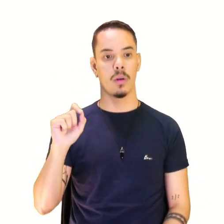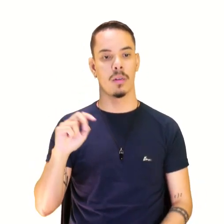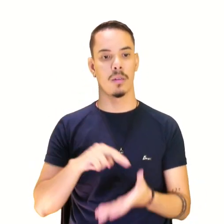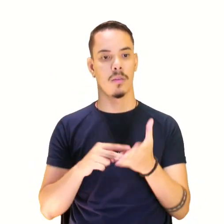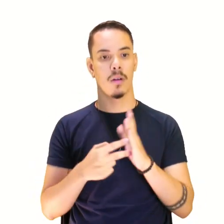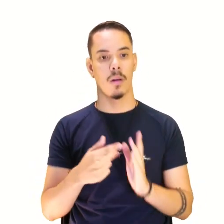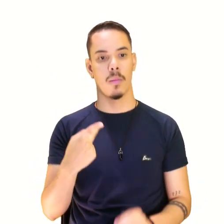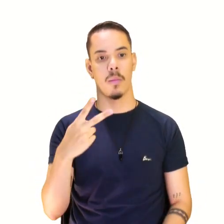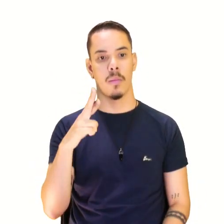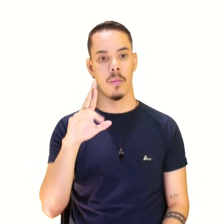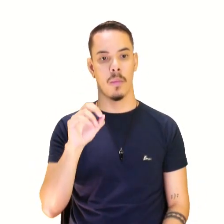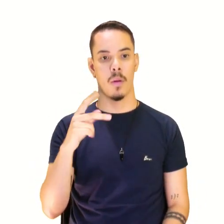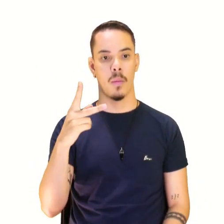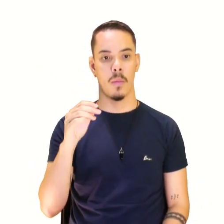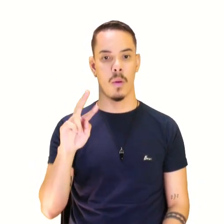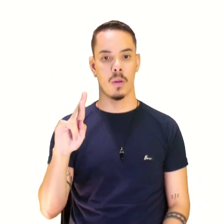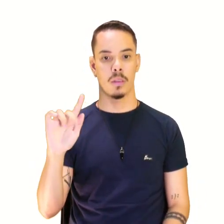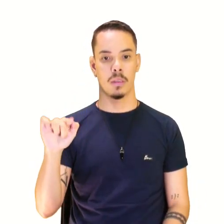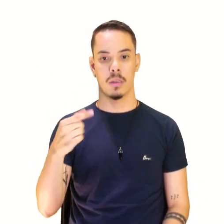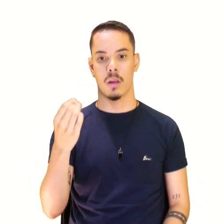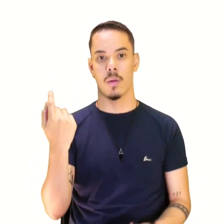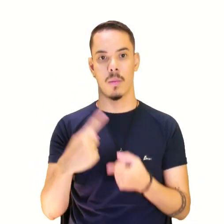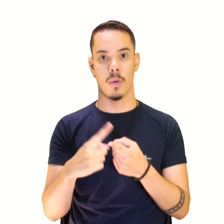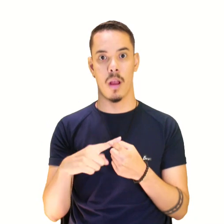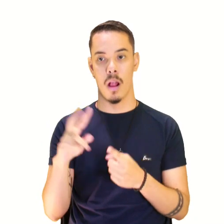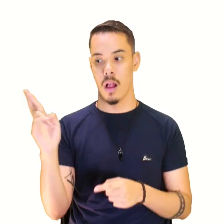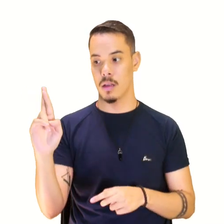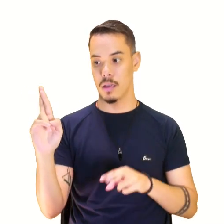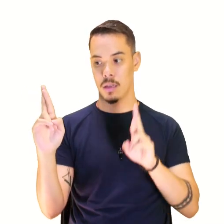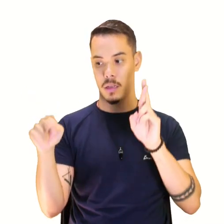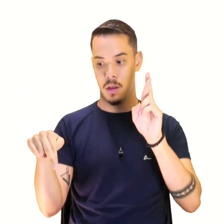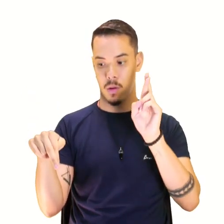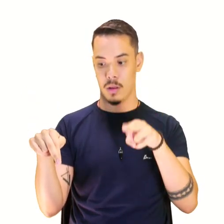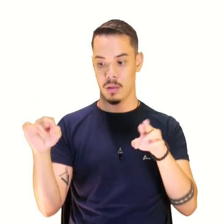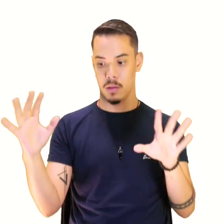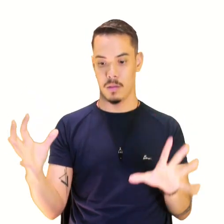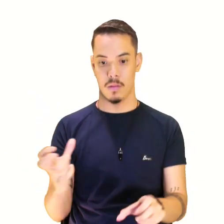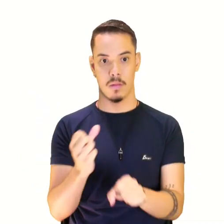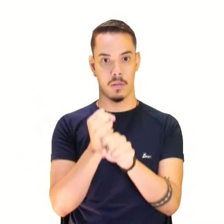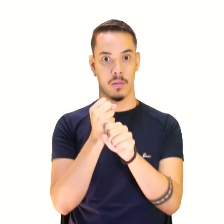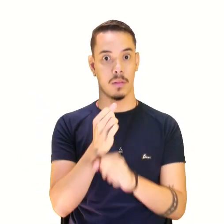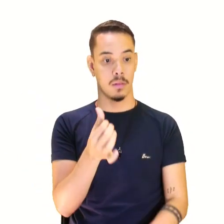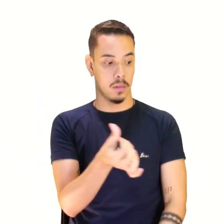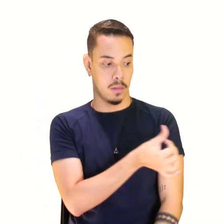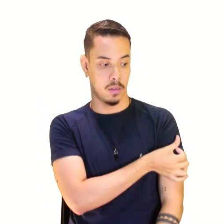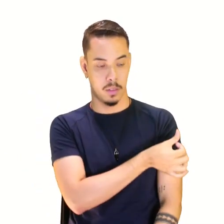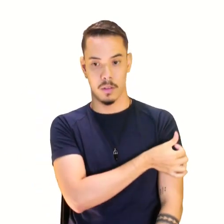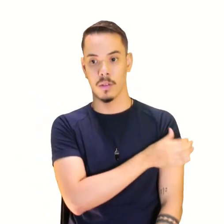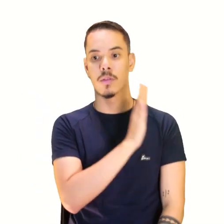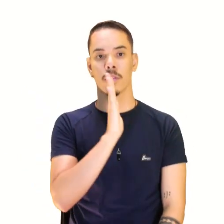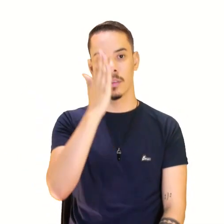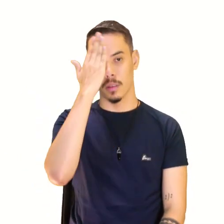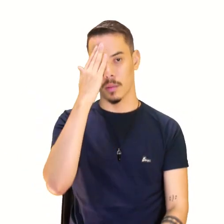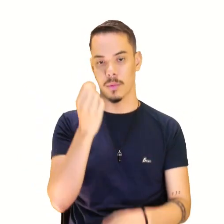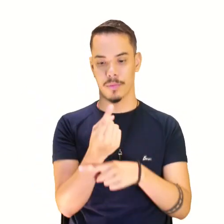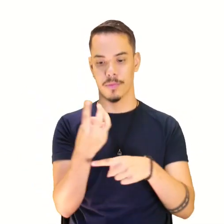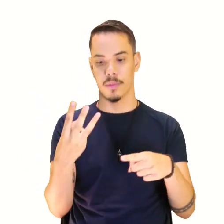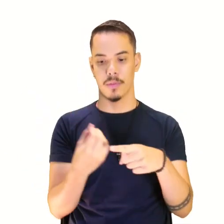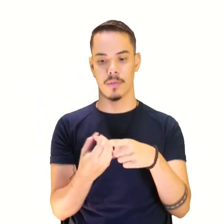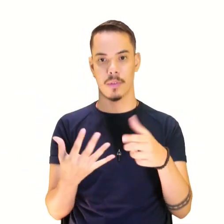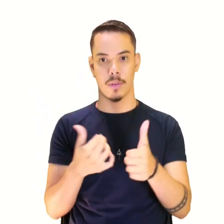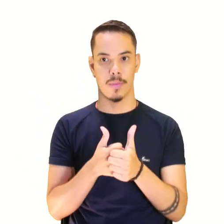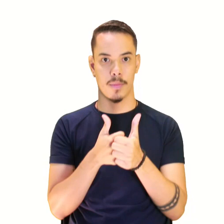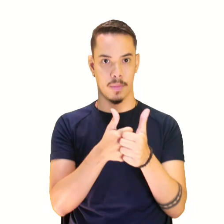Uma proporção é fácil, porque é a igualdade de duas razões. Lá no 6º ano, nós trabalhamos a questão de frações equivalentes.